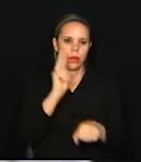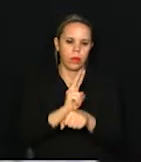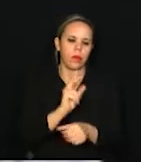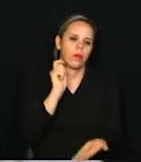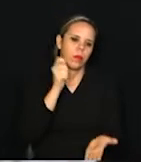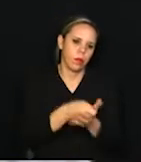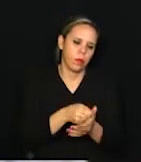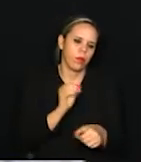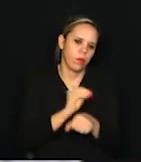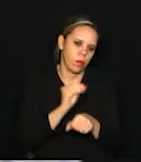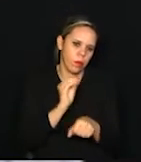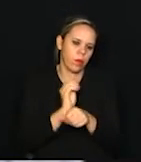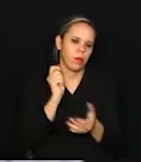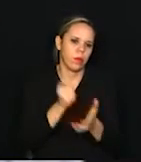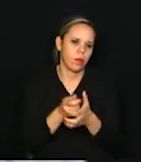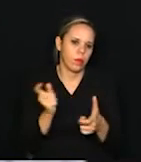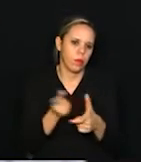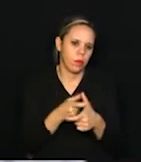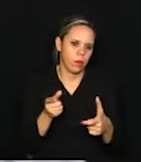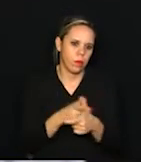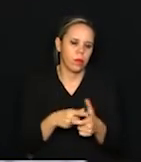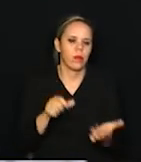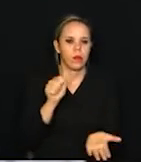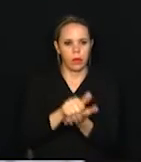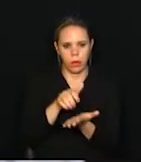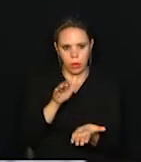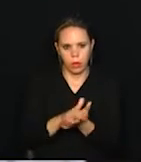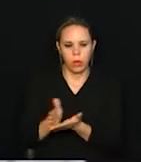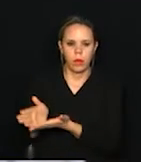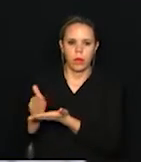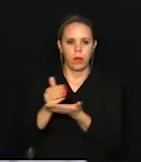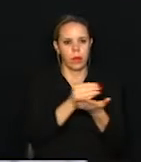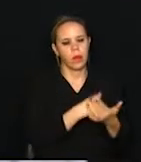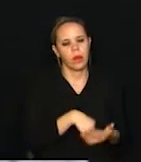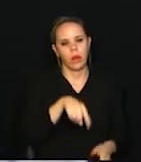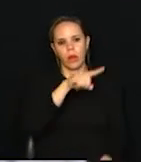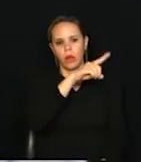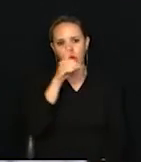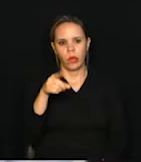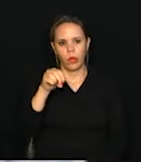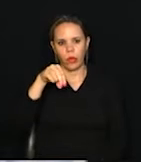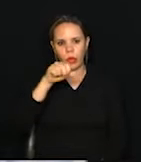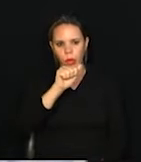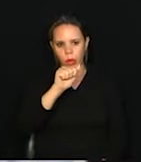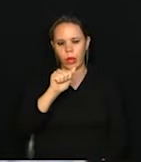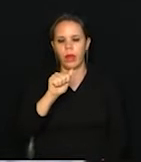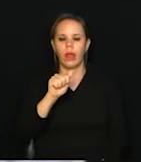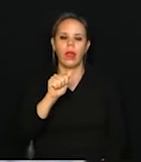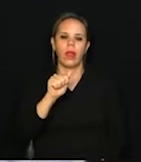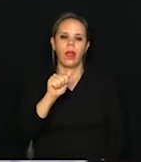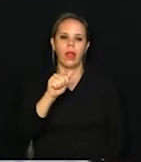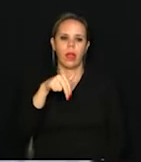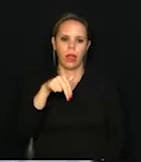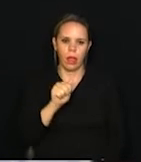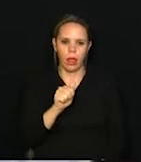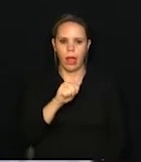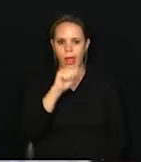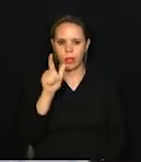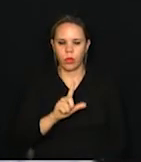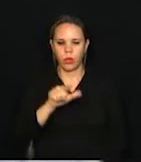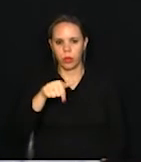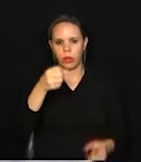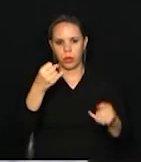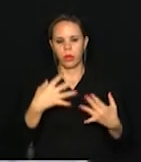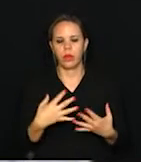das despesas da INDEC, vêm através das multas, da Zona Azul, e as outras eu não peguei. Depois, se você puder me